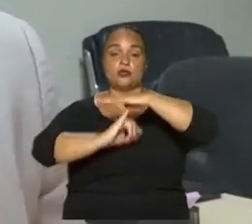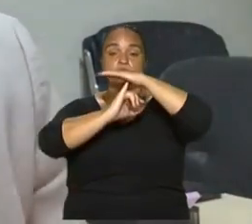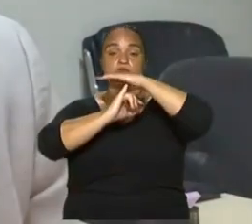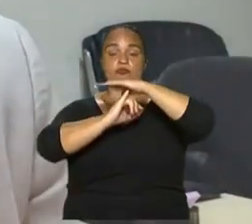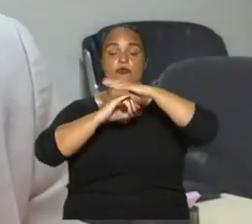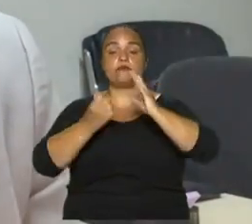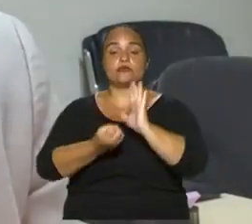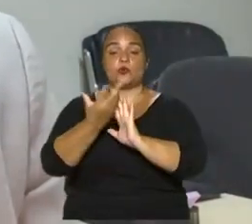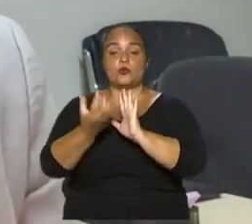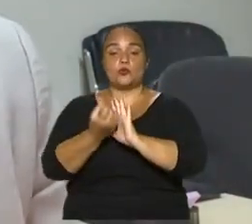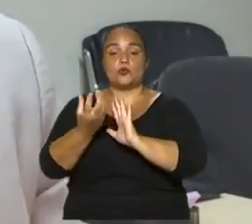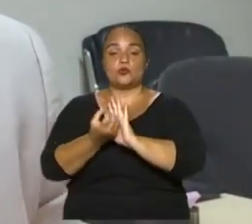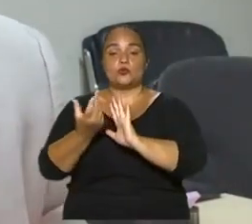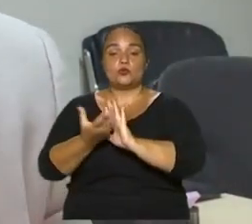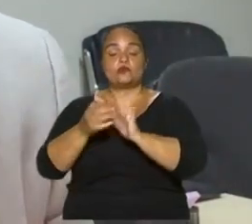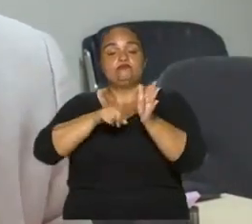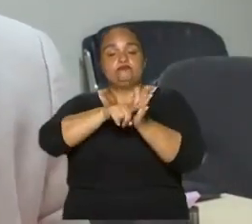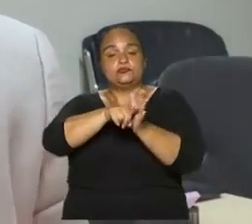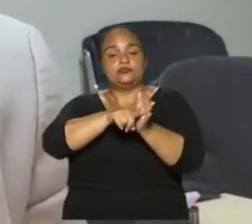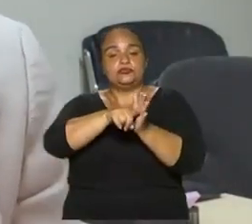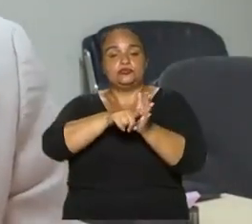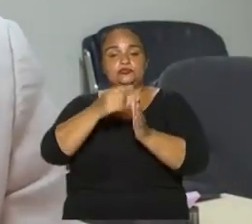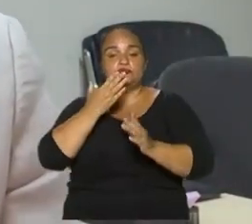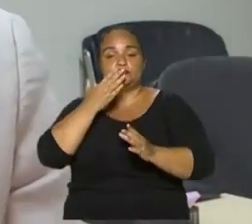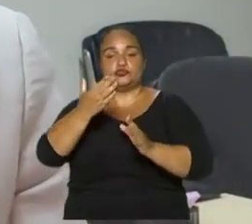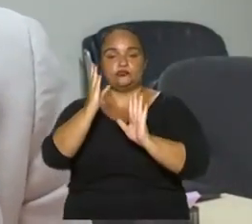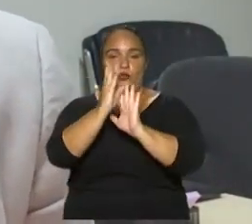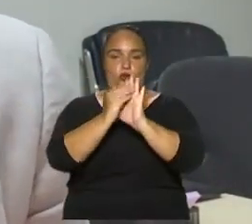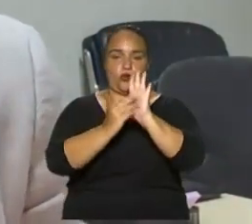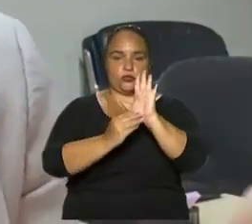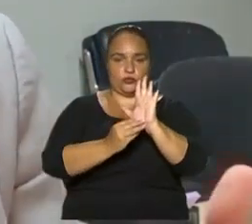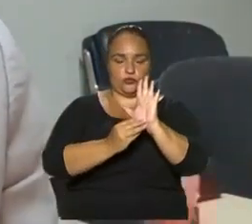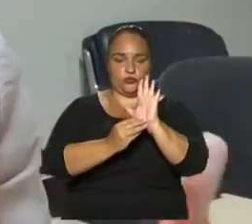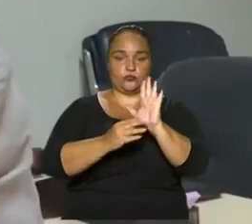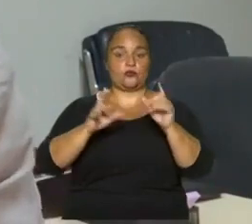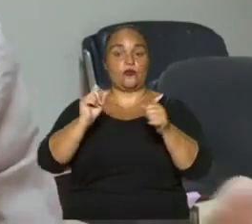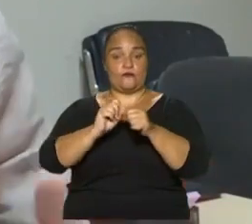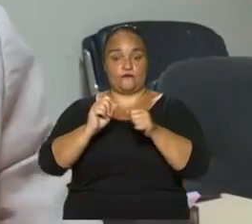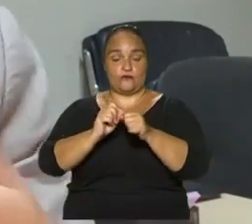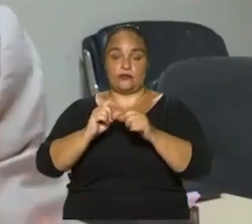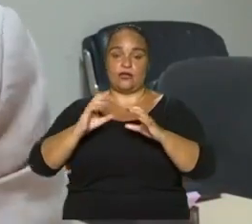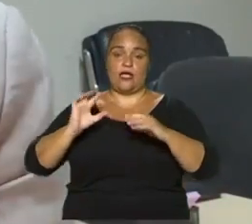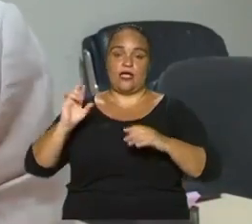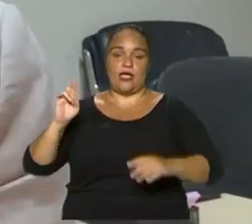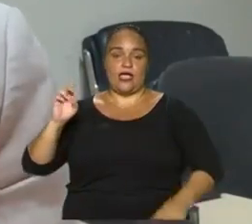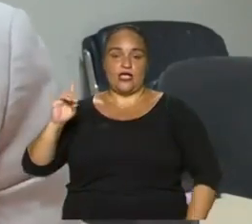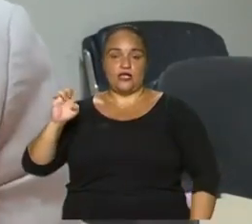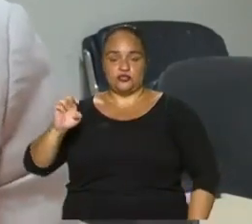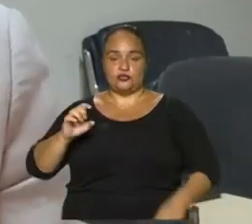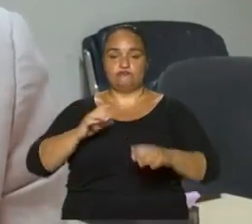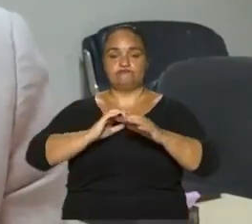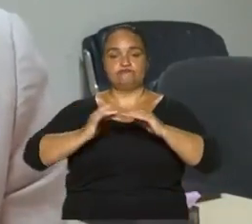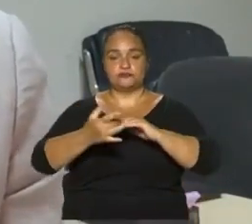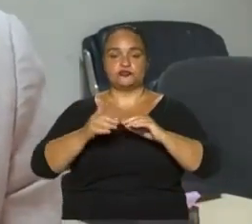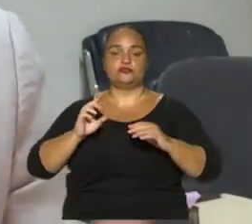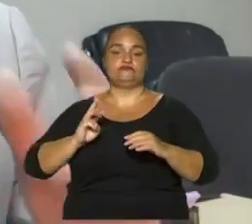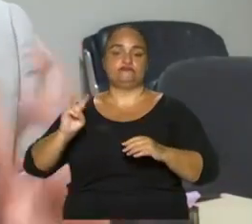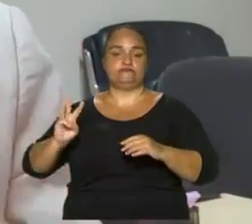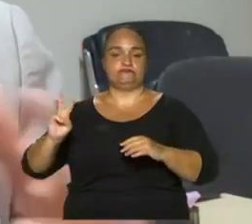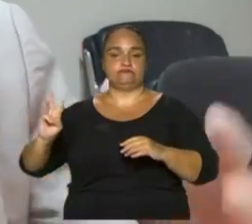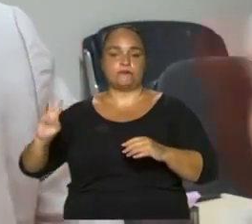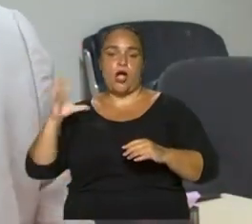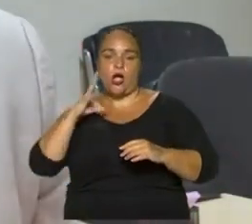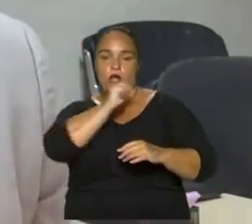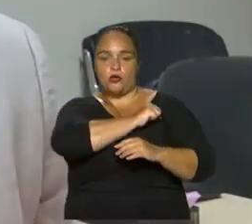que produzem e que pesquisam esse tipo de conteúdo. E essa rede é distribuída de forma digital e automática